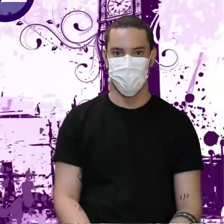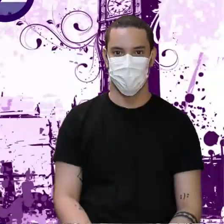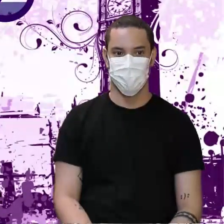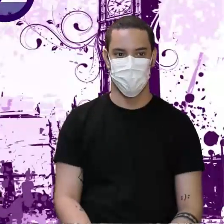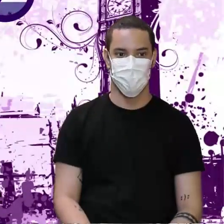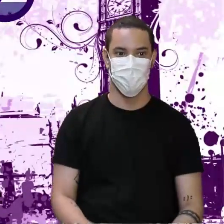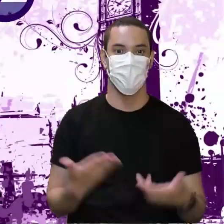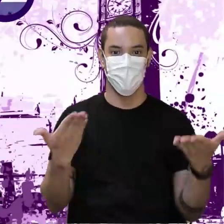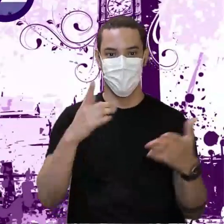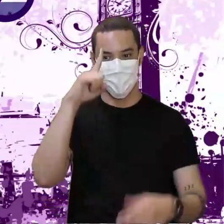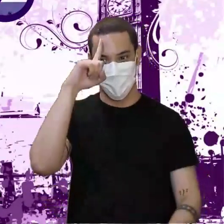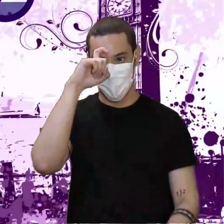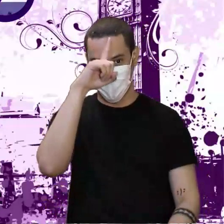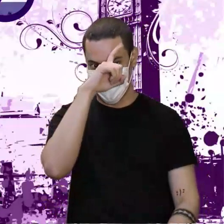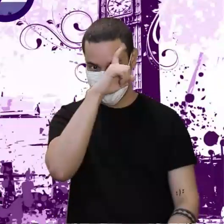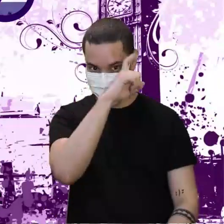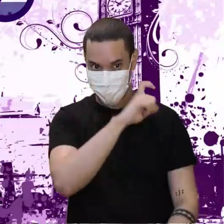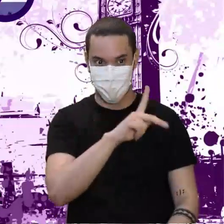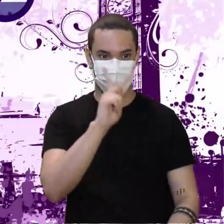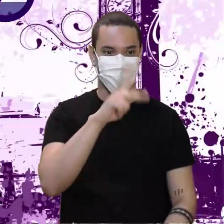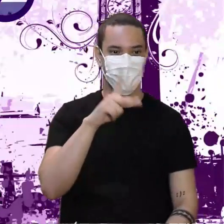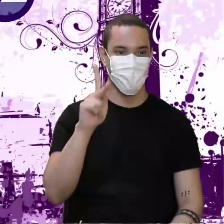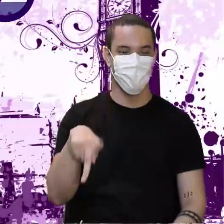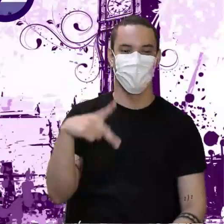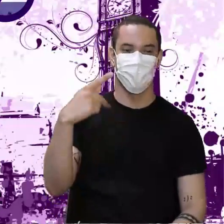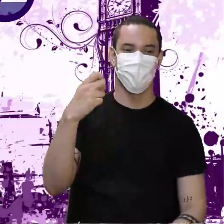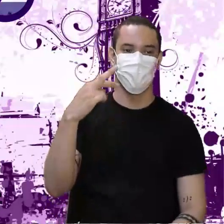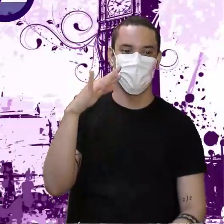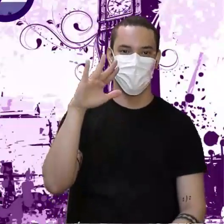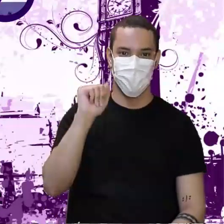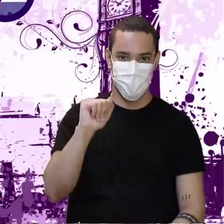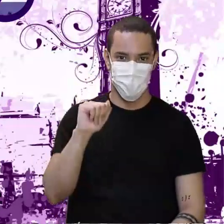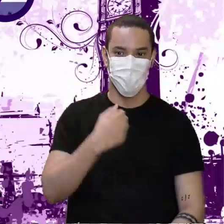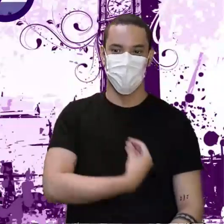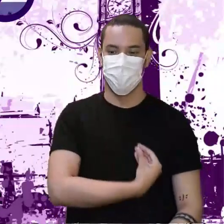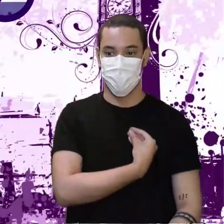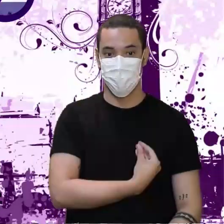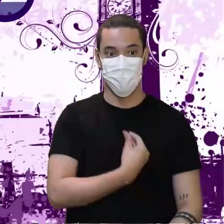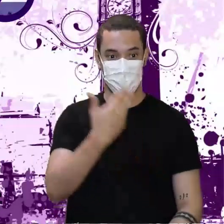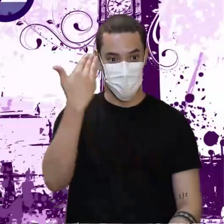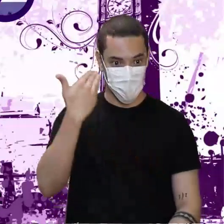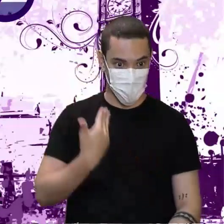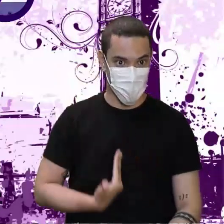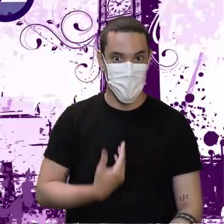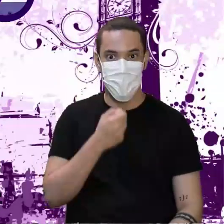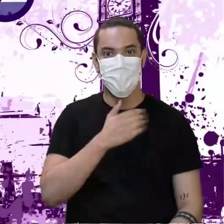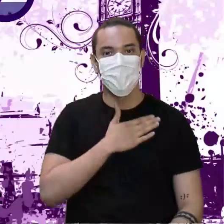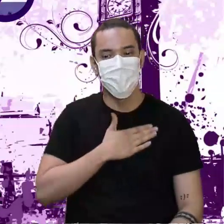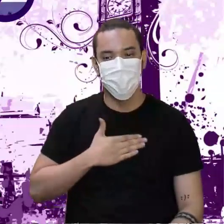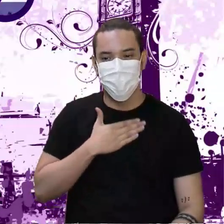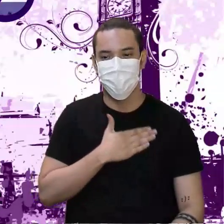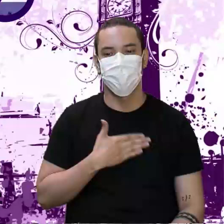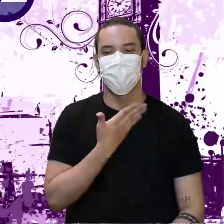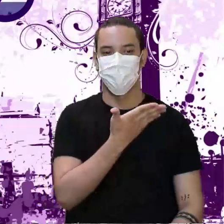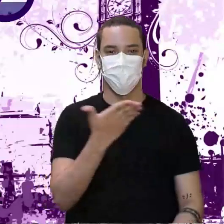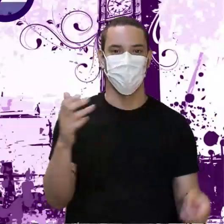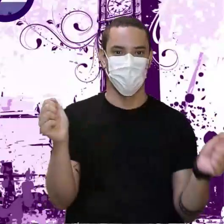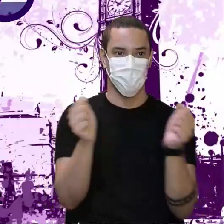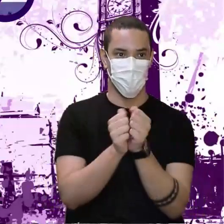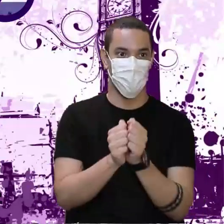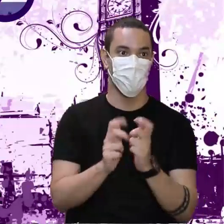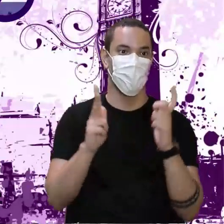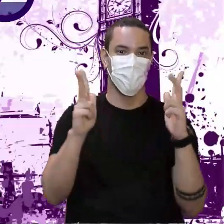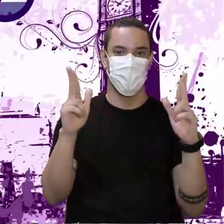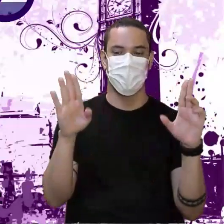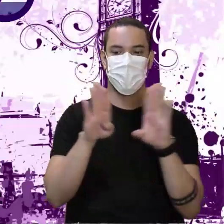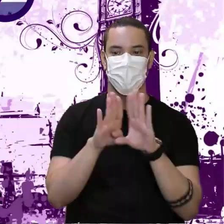Oh, dificuldade para falar. Teacher, Patrícia Restier, pleasure, it's a pleasure. Muito prazer estar aqui com vocês, assim como o